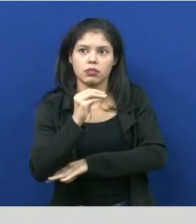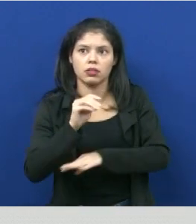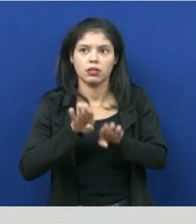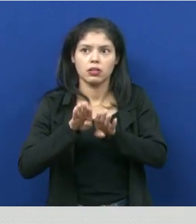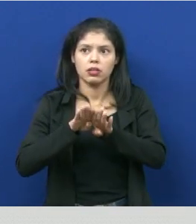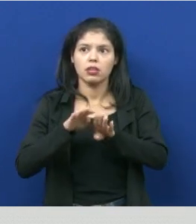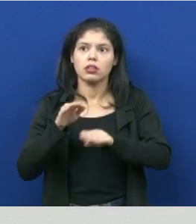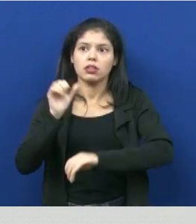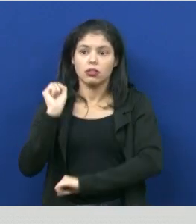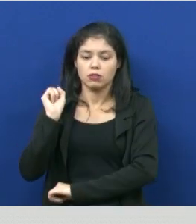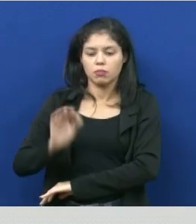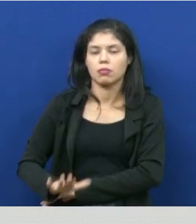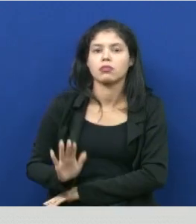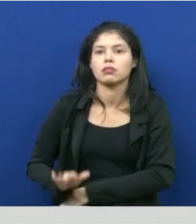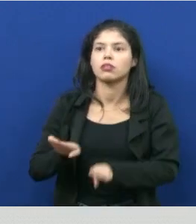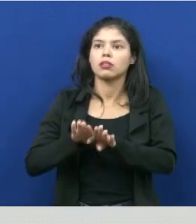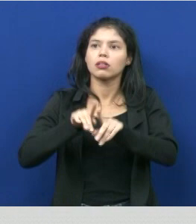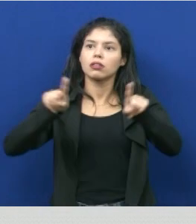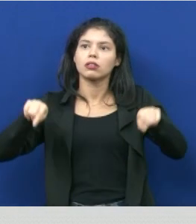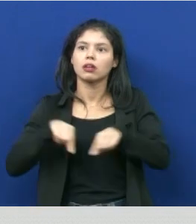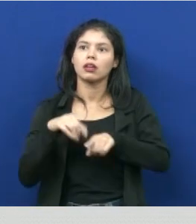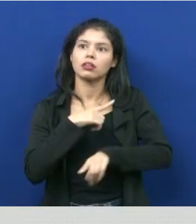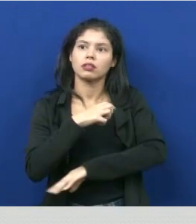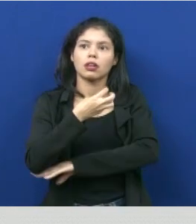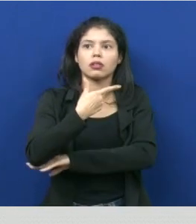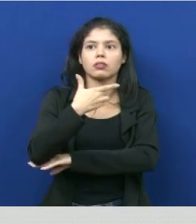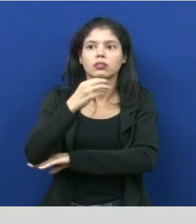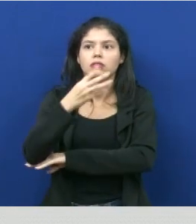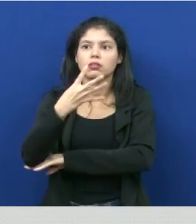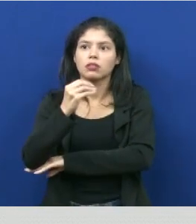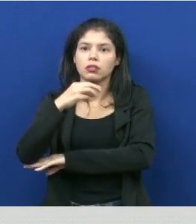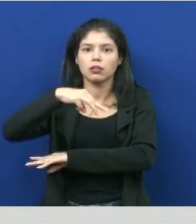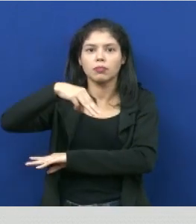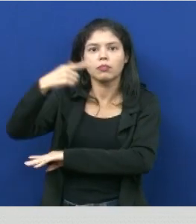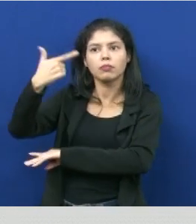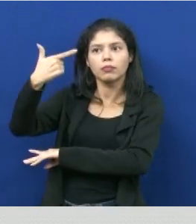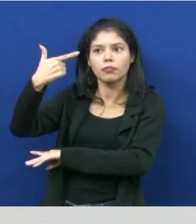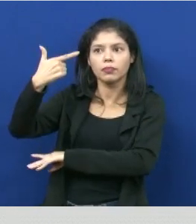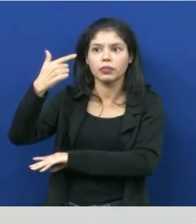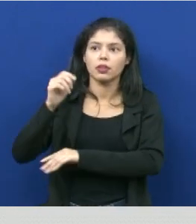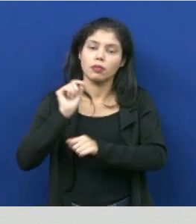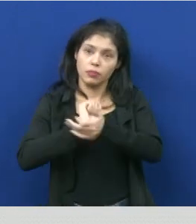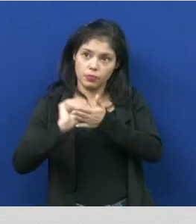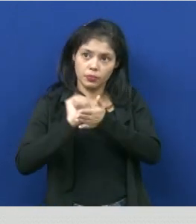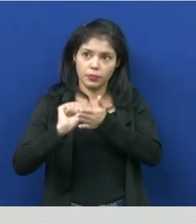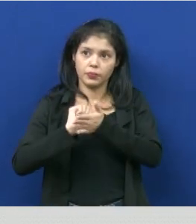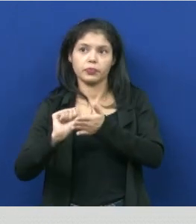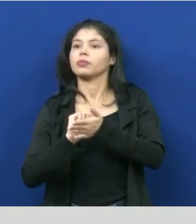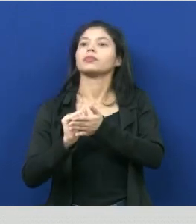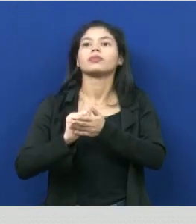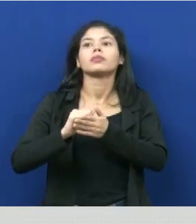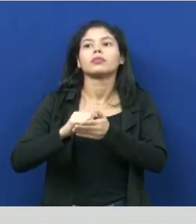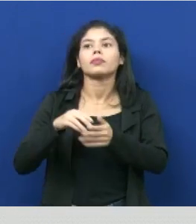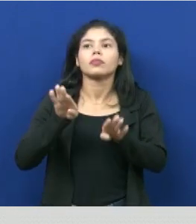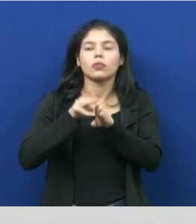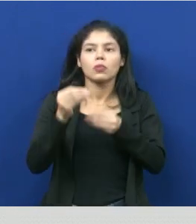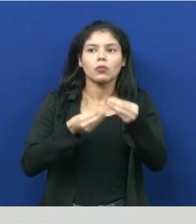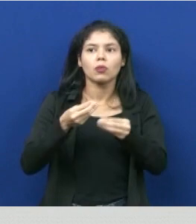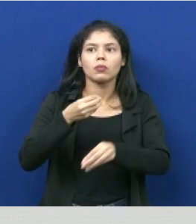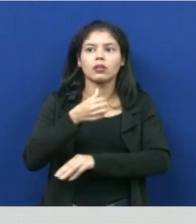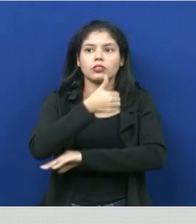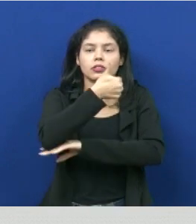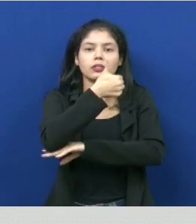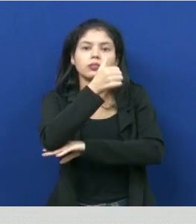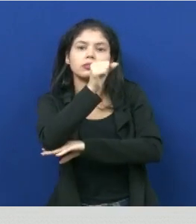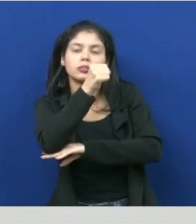de 240 metros quadrados, vamos escrever a razão entre as áreas da quadra de vôlei e a de